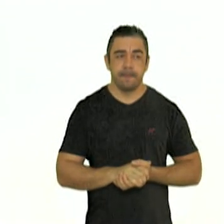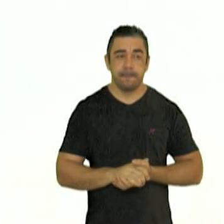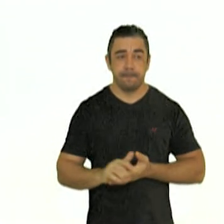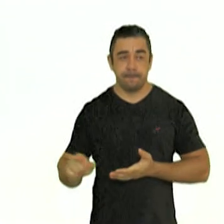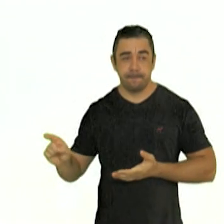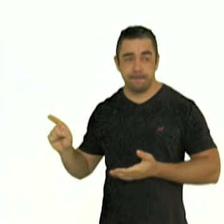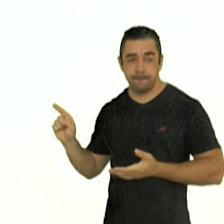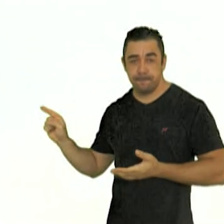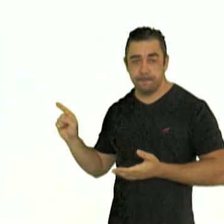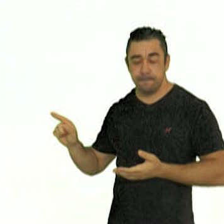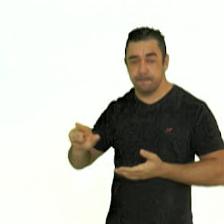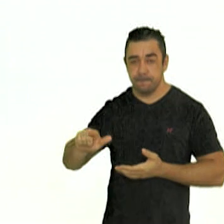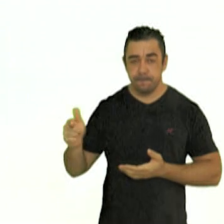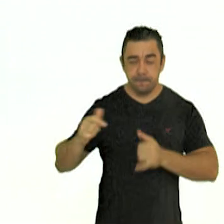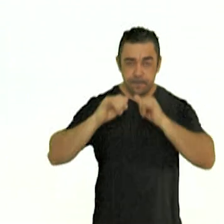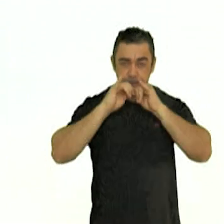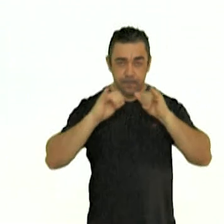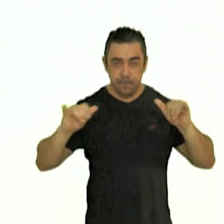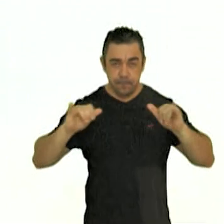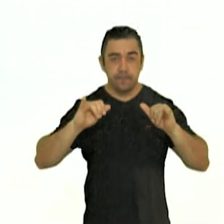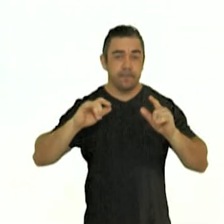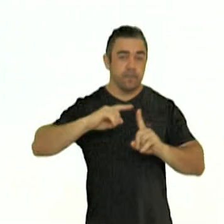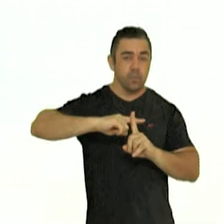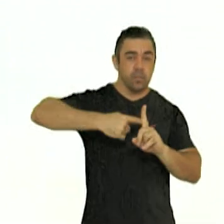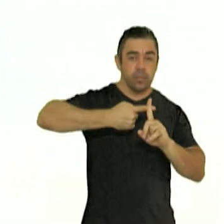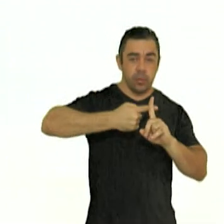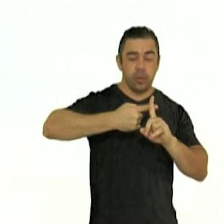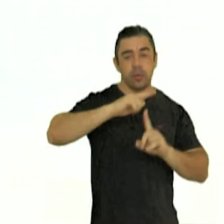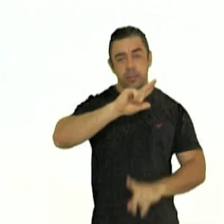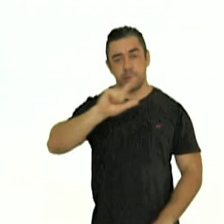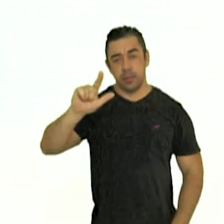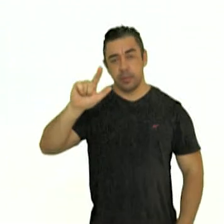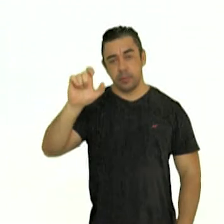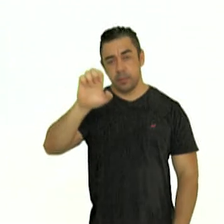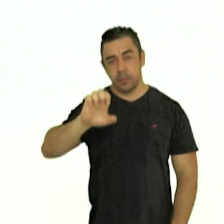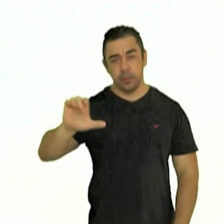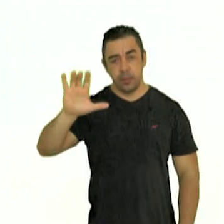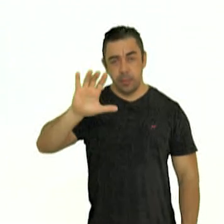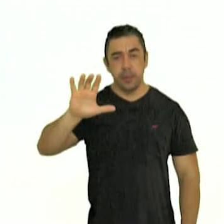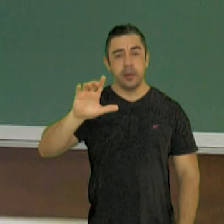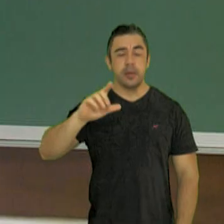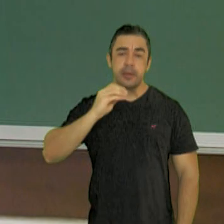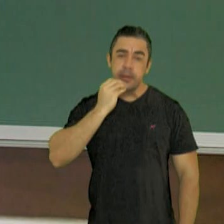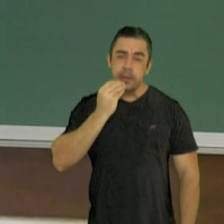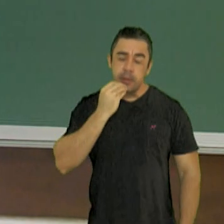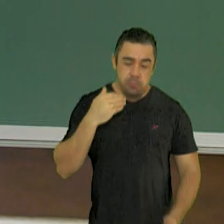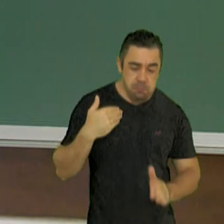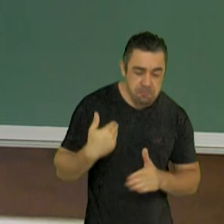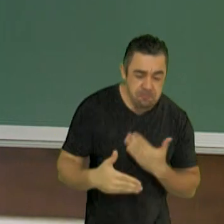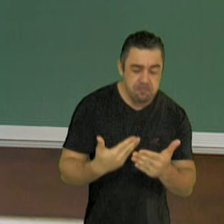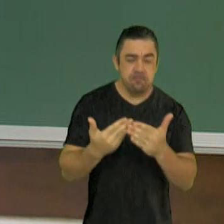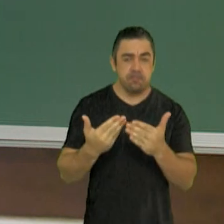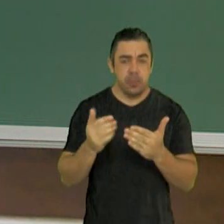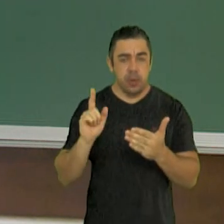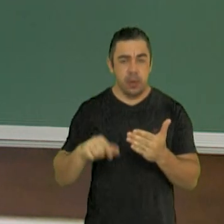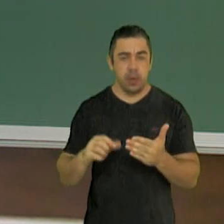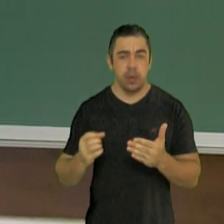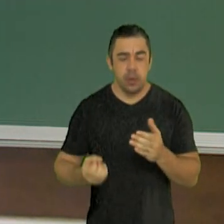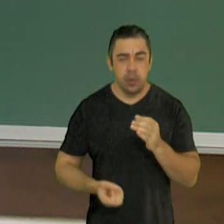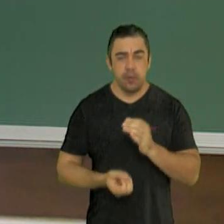Aqui outra notícia positiva para o leste europeu, né? Falei, vem se recuperando aí dessa